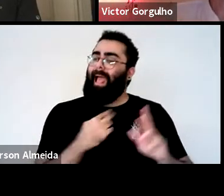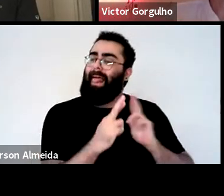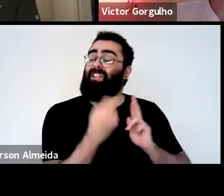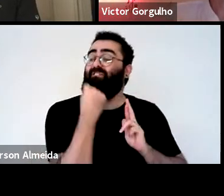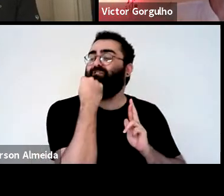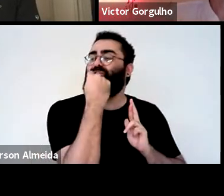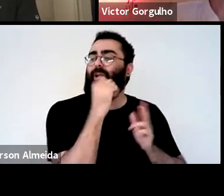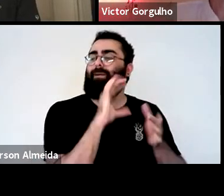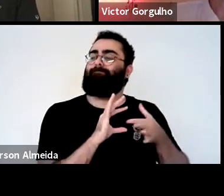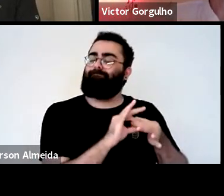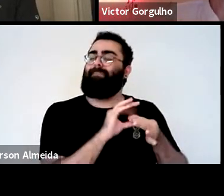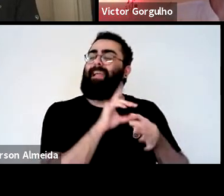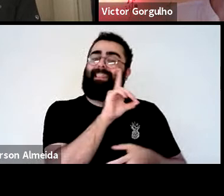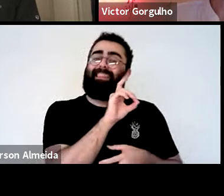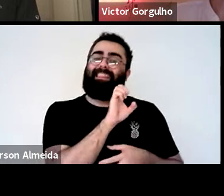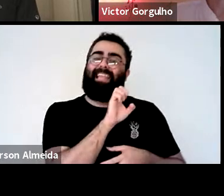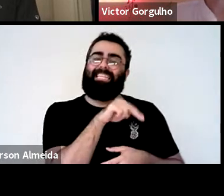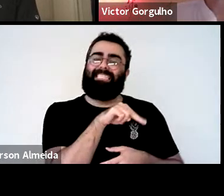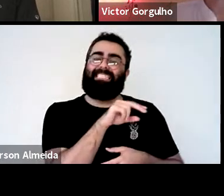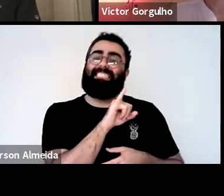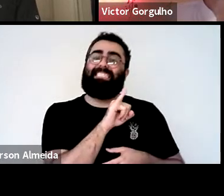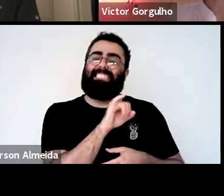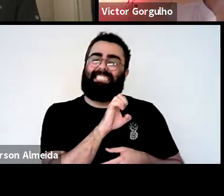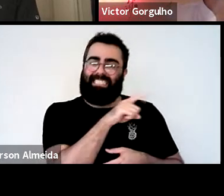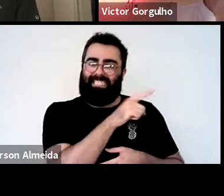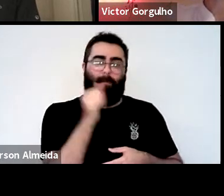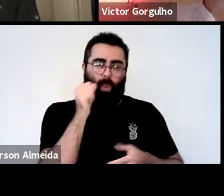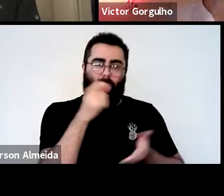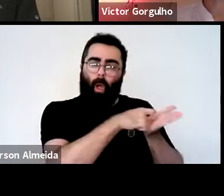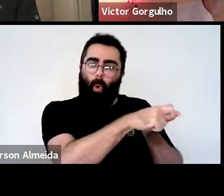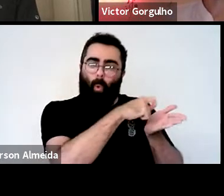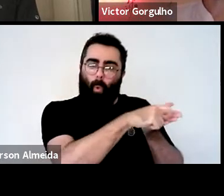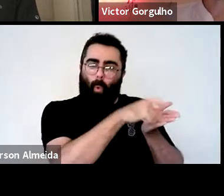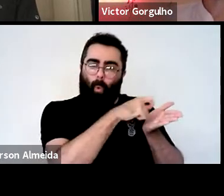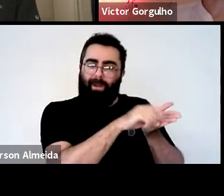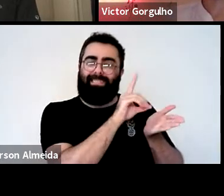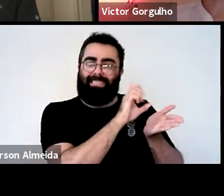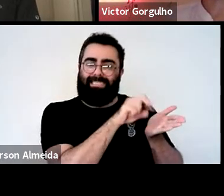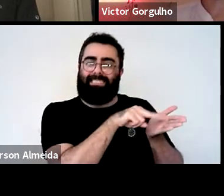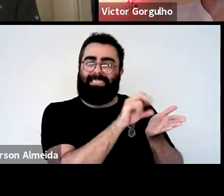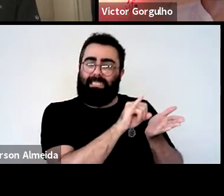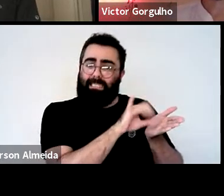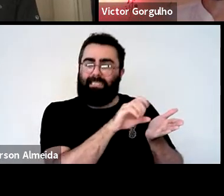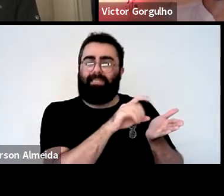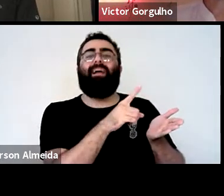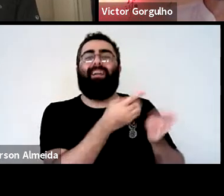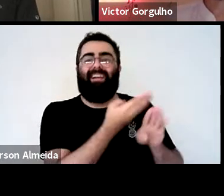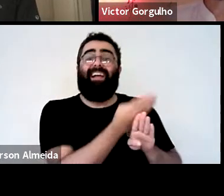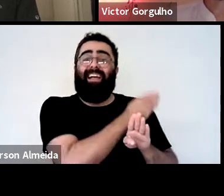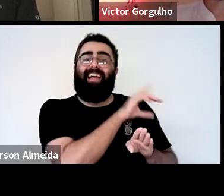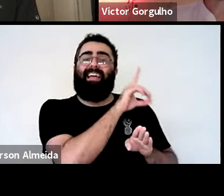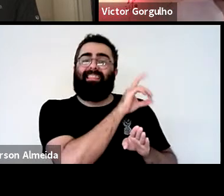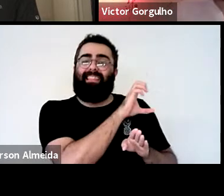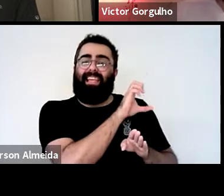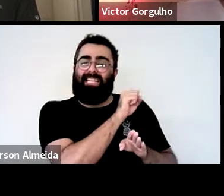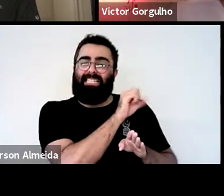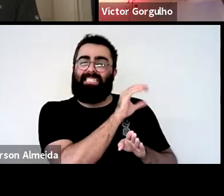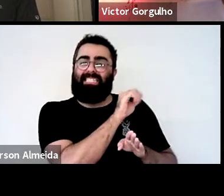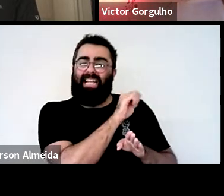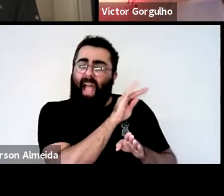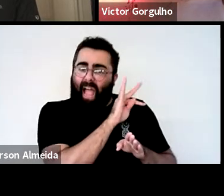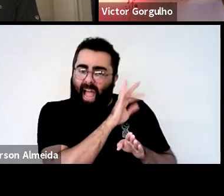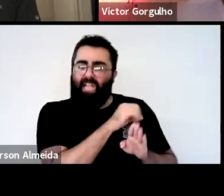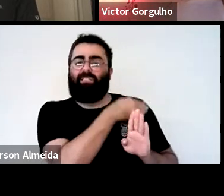trabalho dela, e a partir daí eu vou fazendo o scan, eu vou olhando para Descartes, até Hegel, entendendo o que está